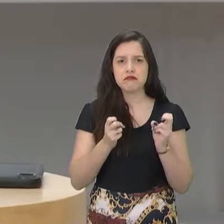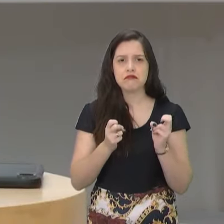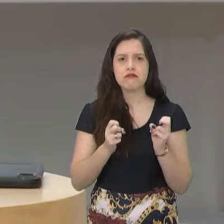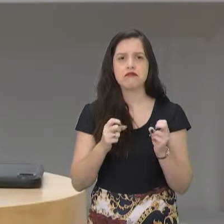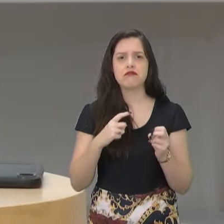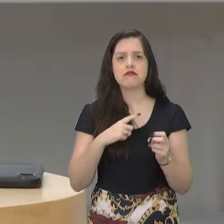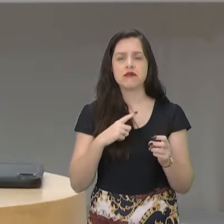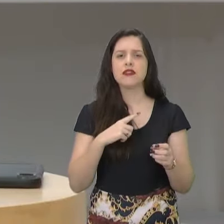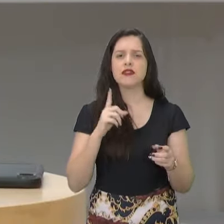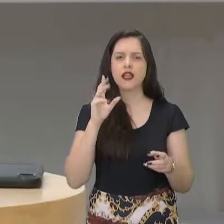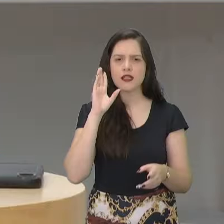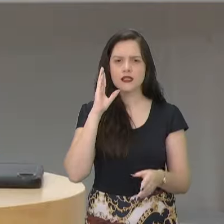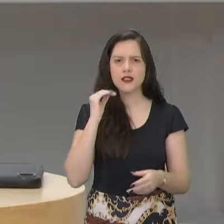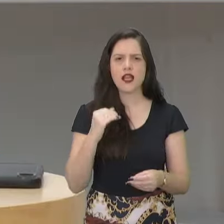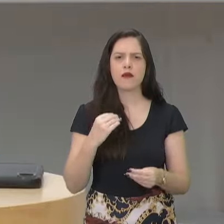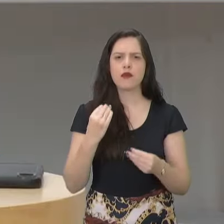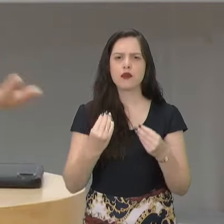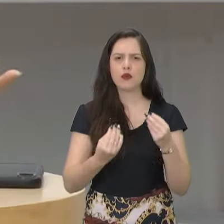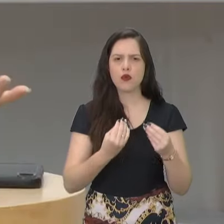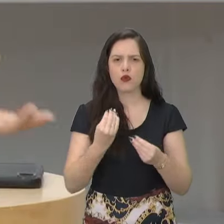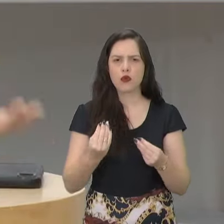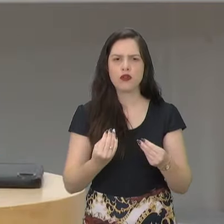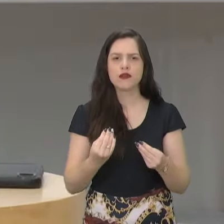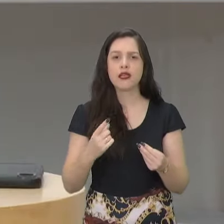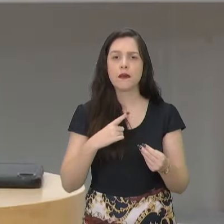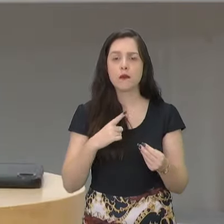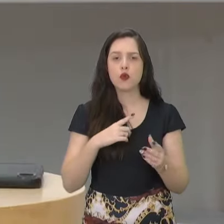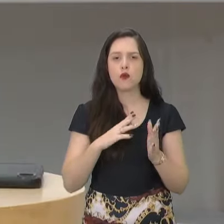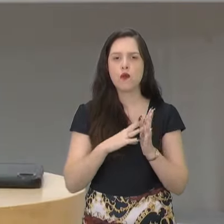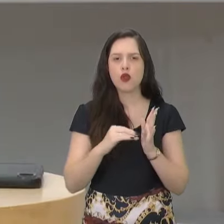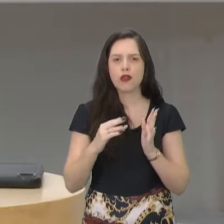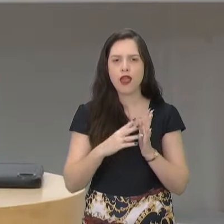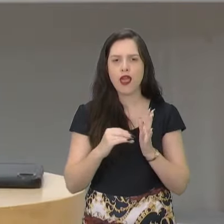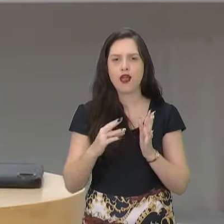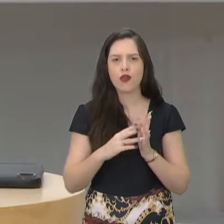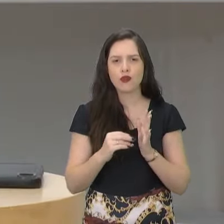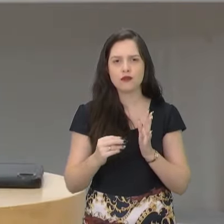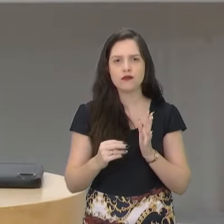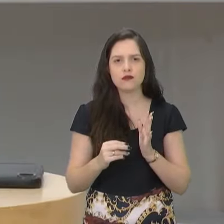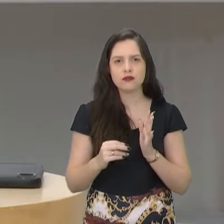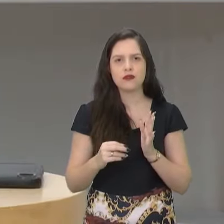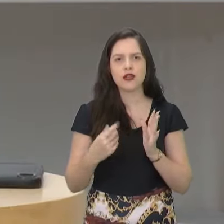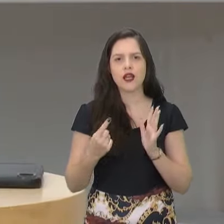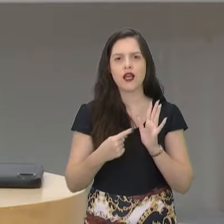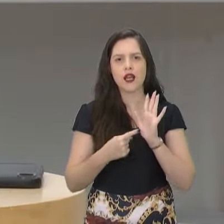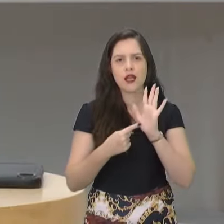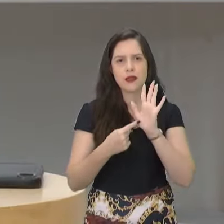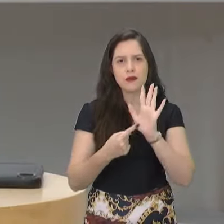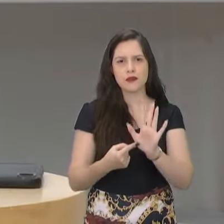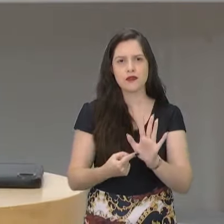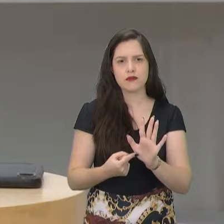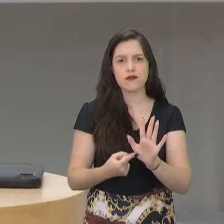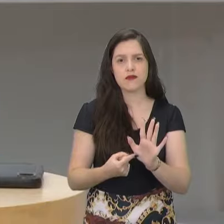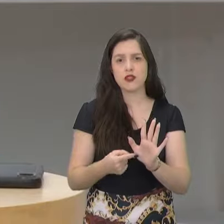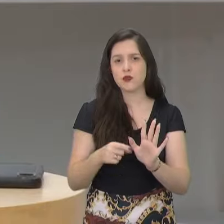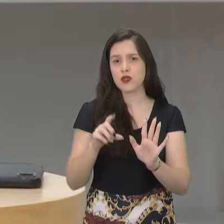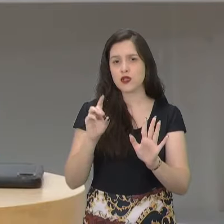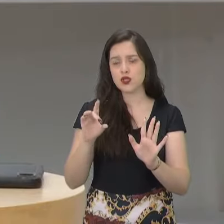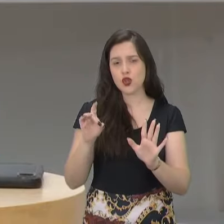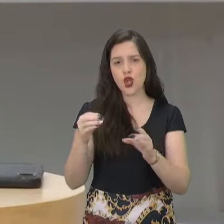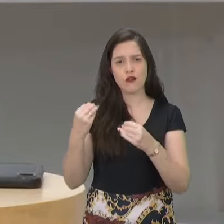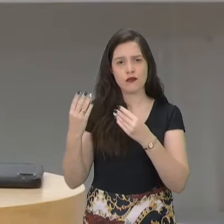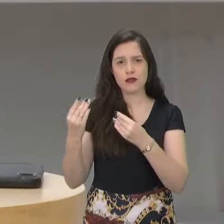têm essa noção que realmente tem muito número aí que representa, né, não só a sociedade, como o próprio